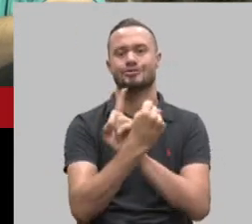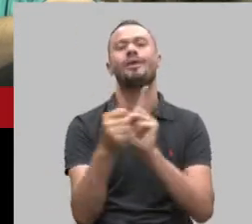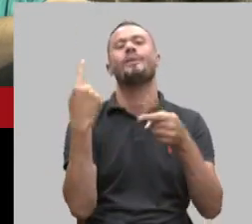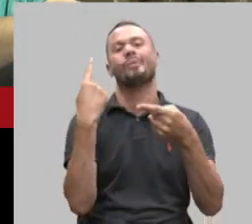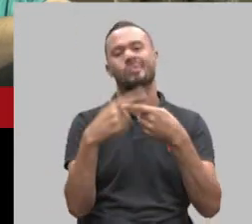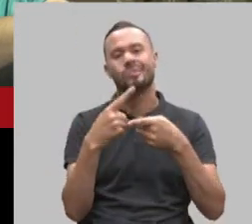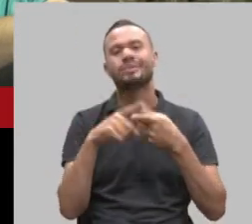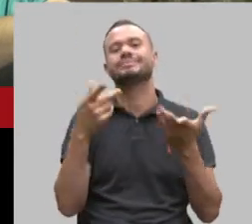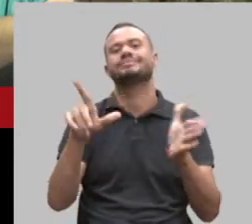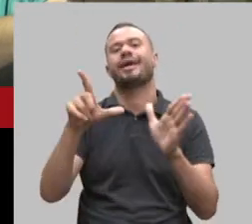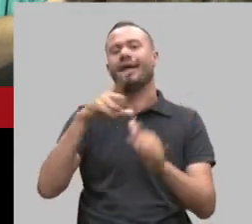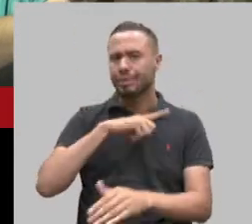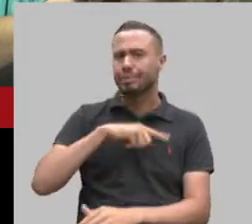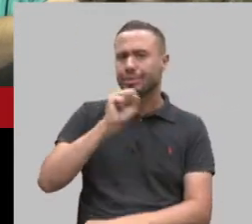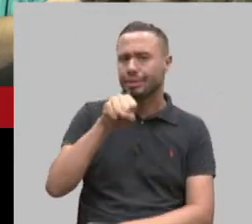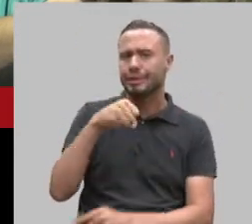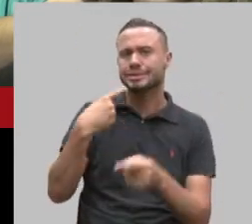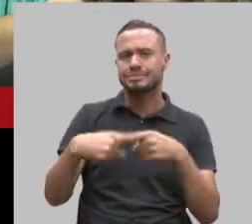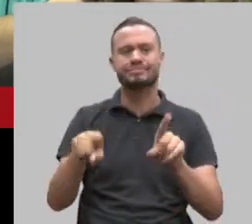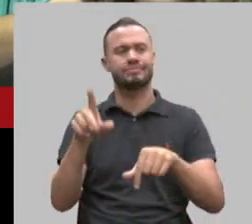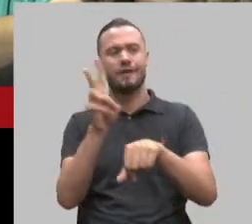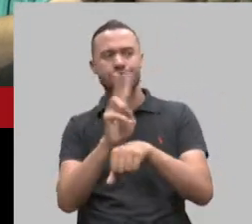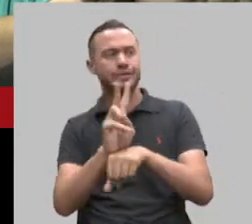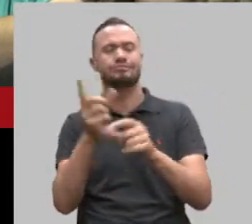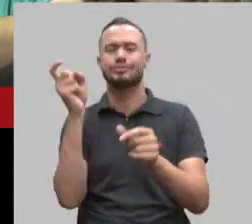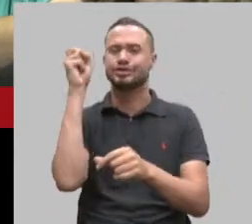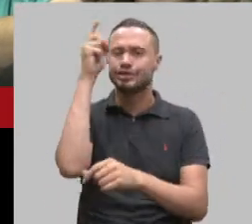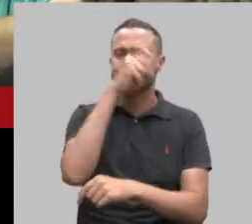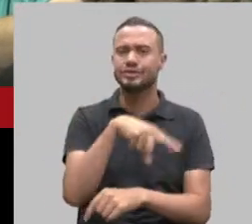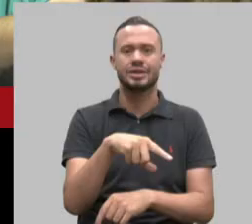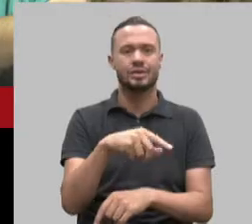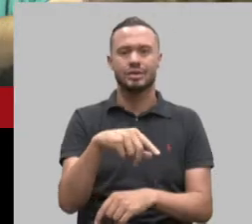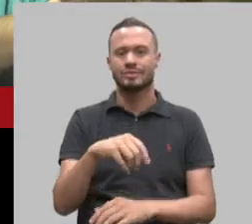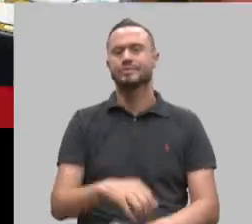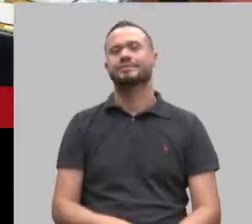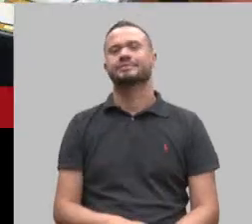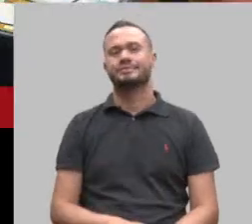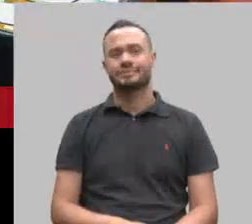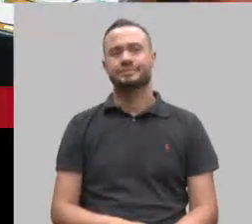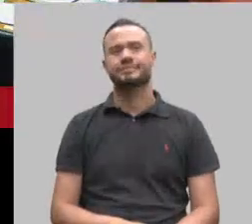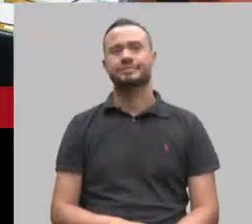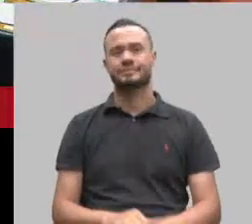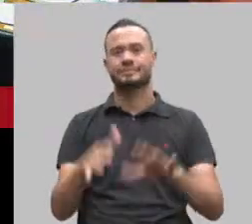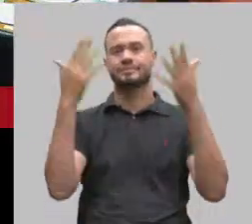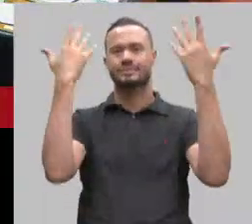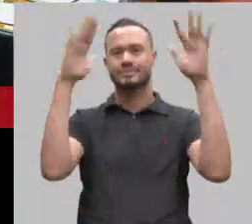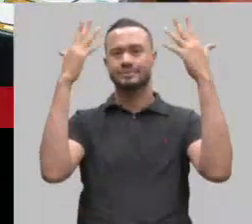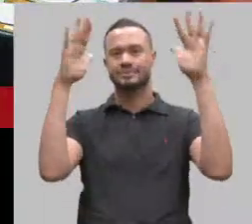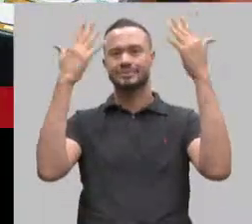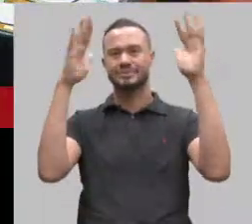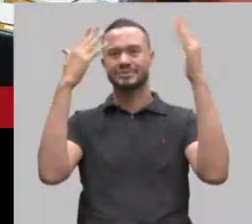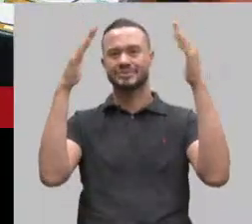Existir existe só que a fiscalização é quase zero e nula exatamente